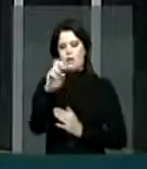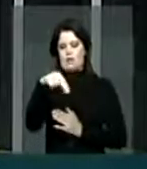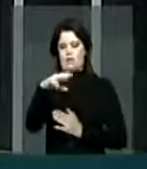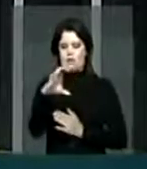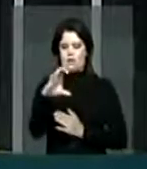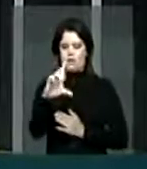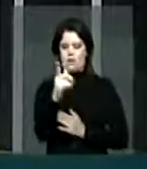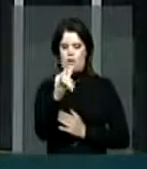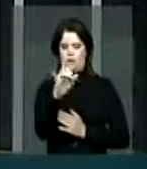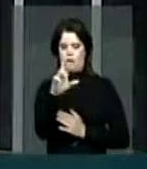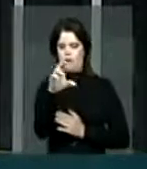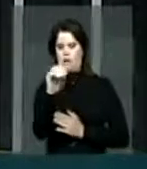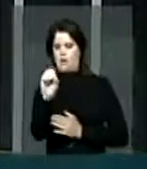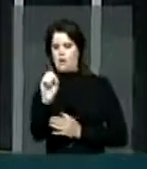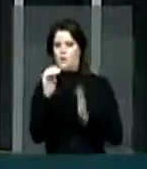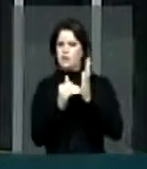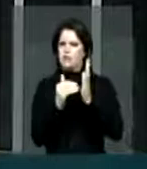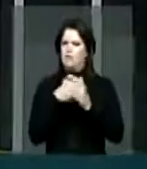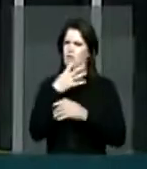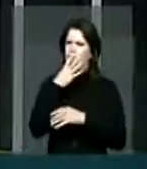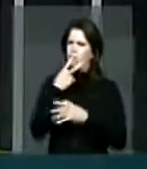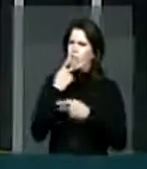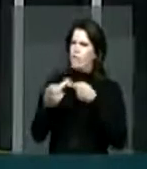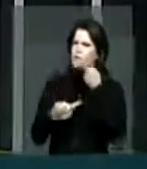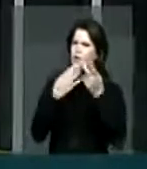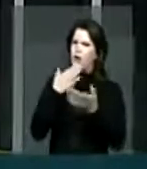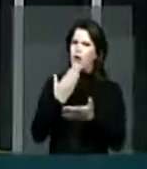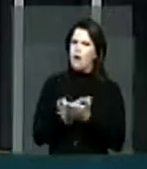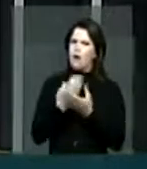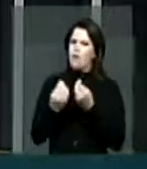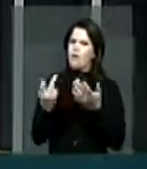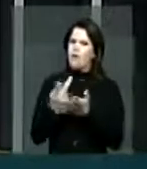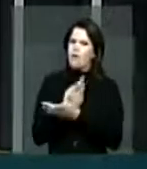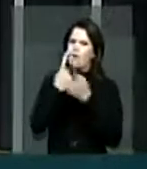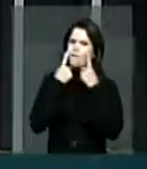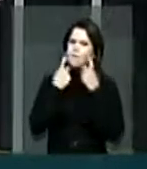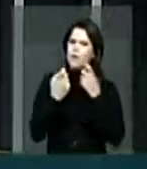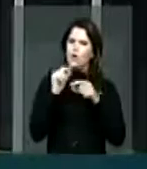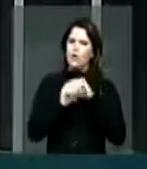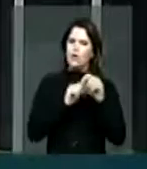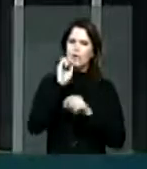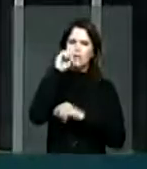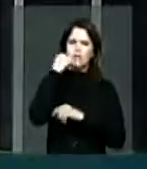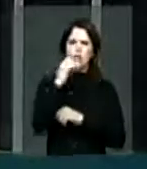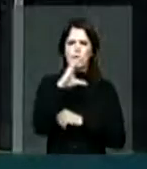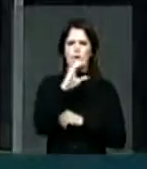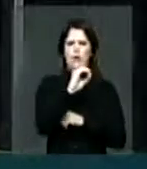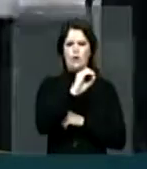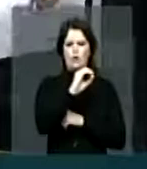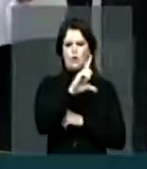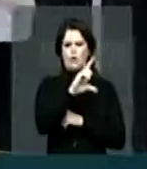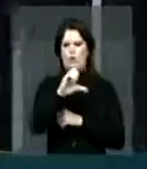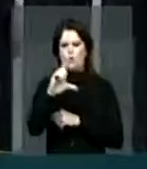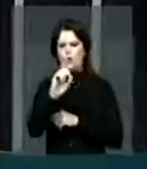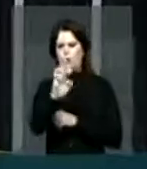E confesso que eu fiquei espantado com o grau de violência do senador Collor contra o Ministério